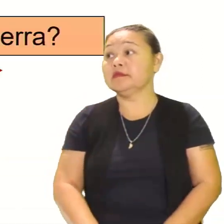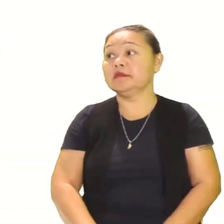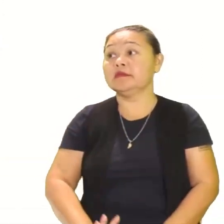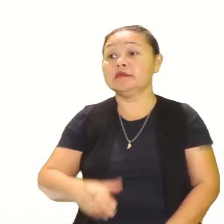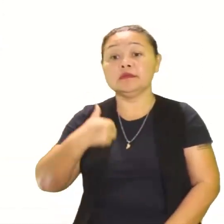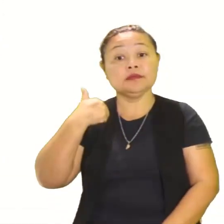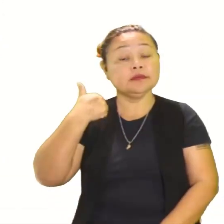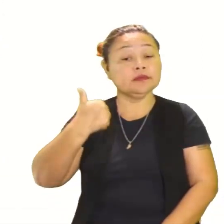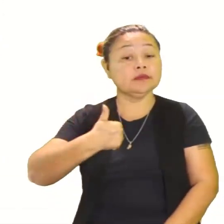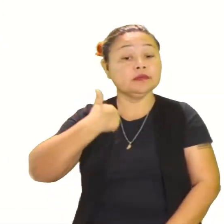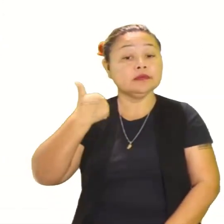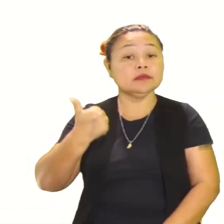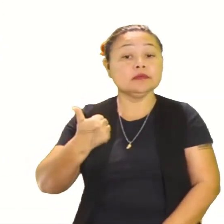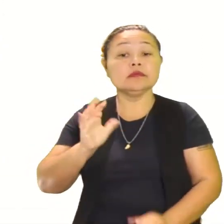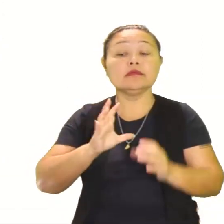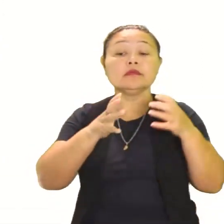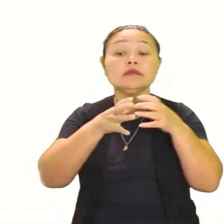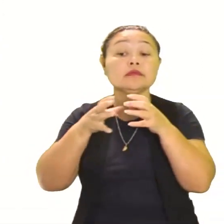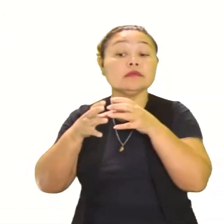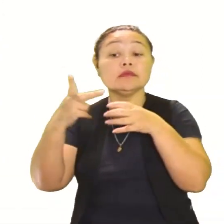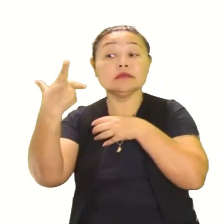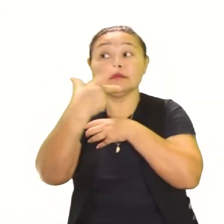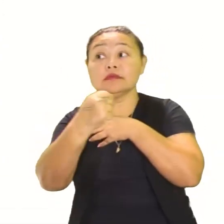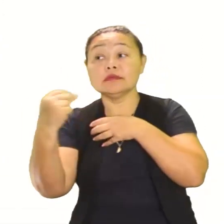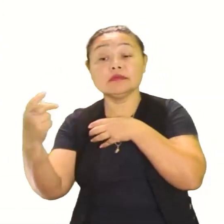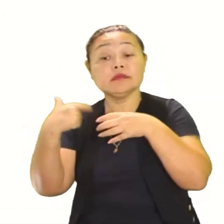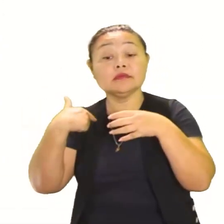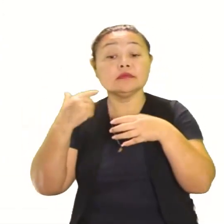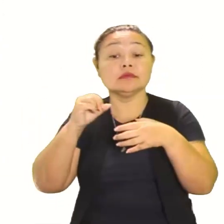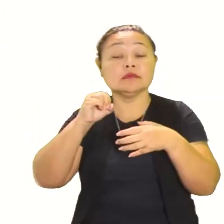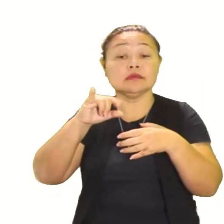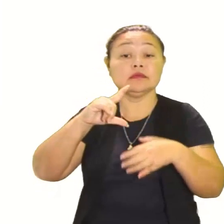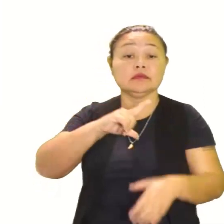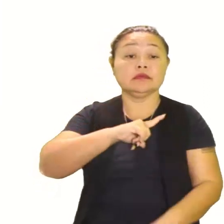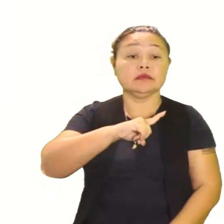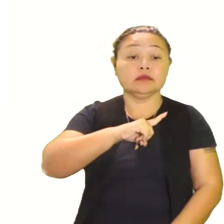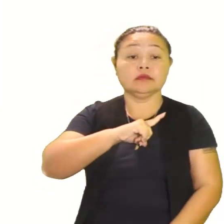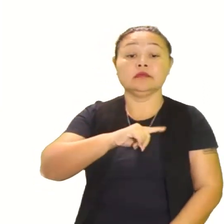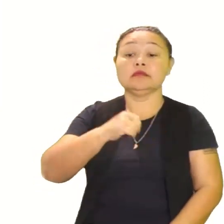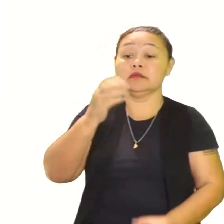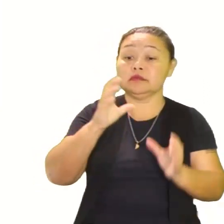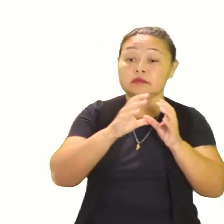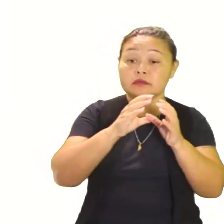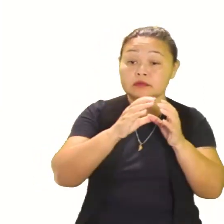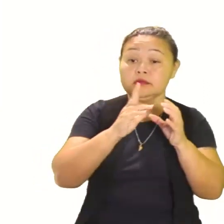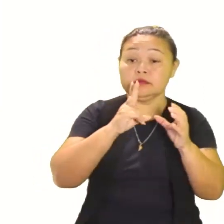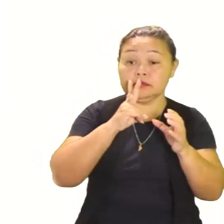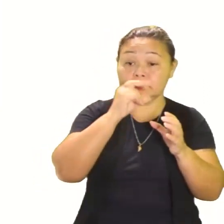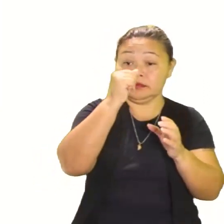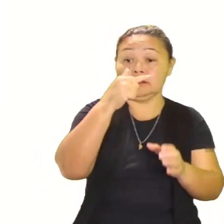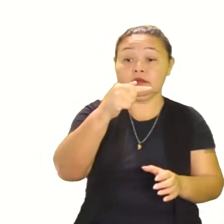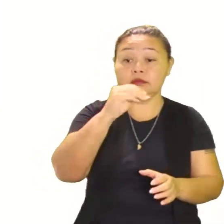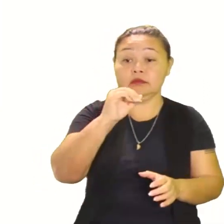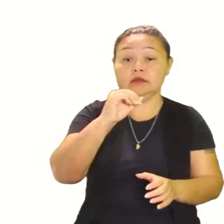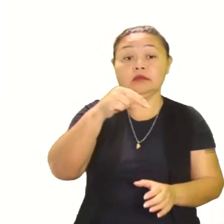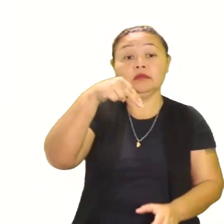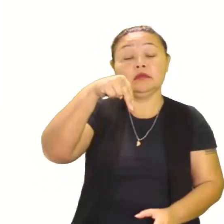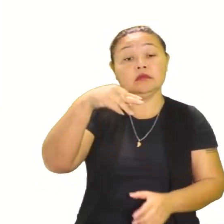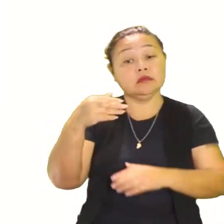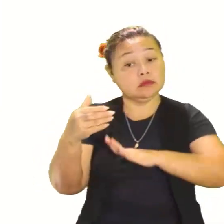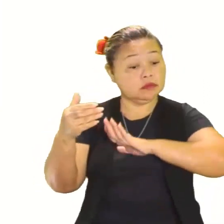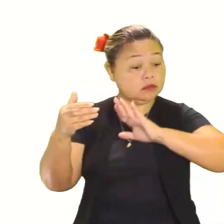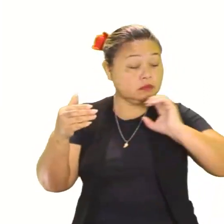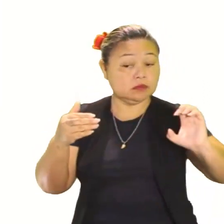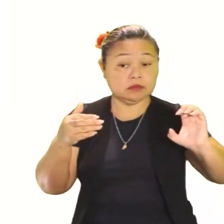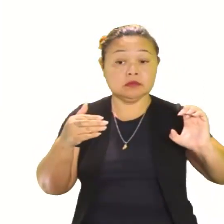esquerda. Beleza! E que grupo vai ganhar no cabo de guerra se eu tiver o grupo 1 com força de 70 newtons para